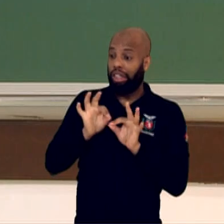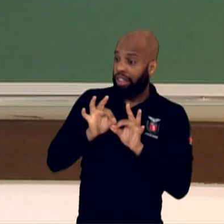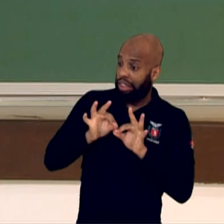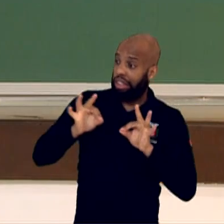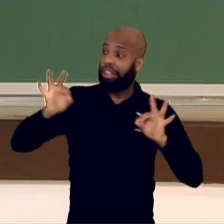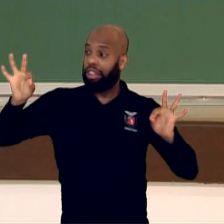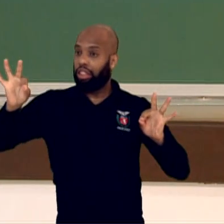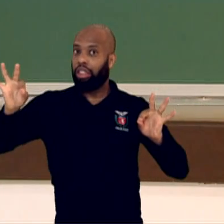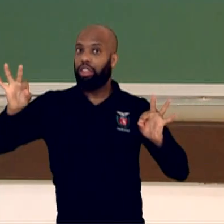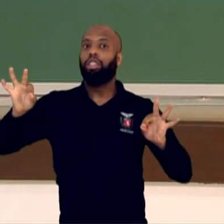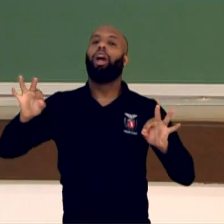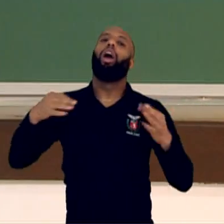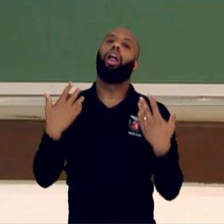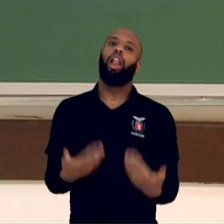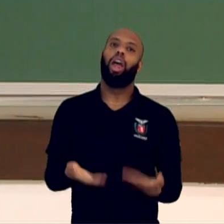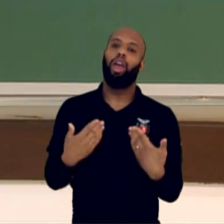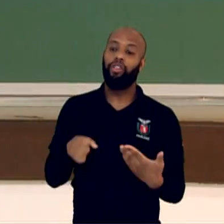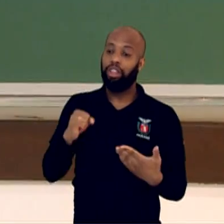É sempre inverso, tá?